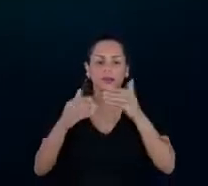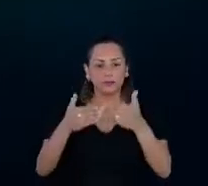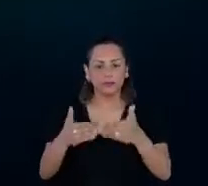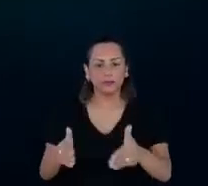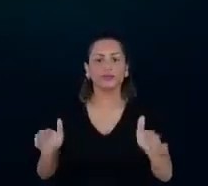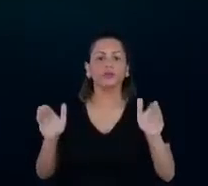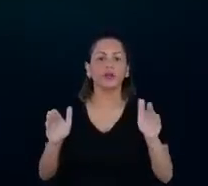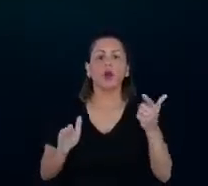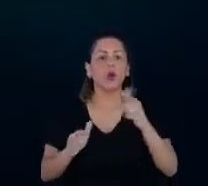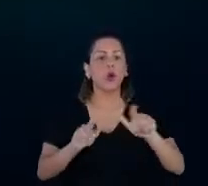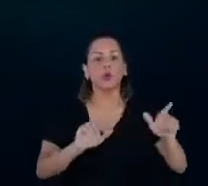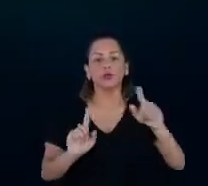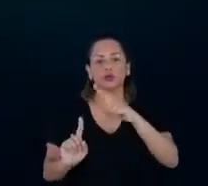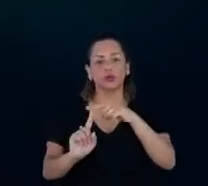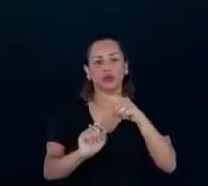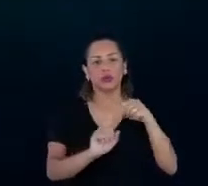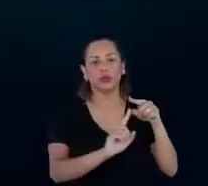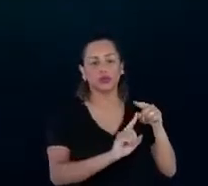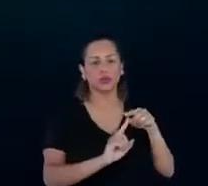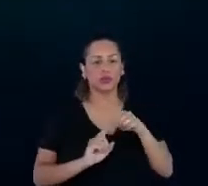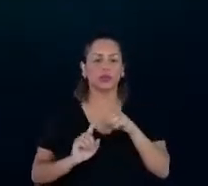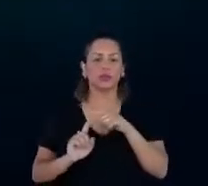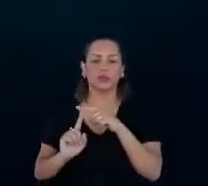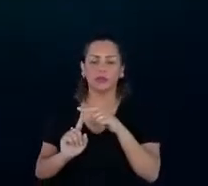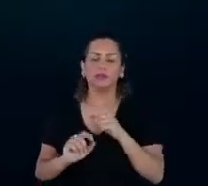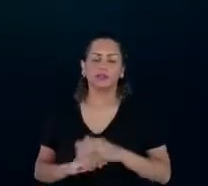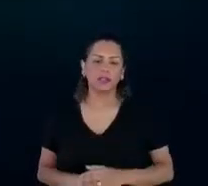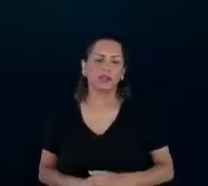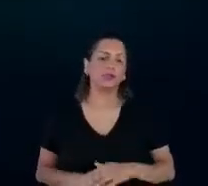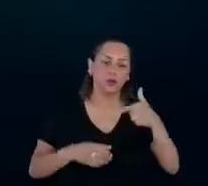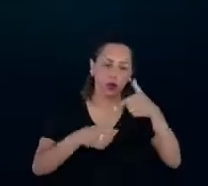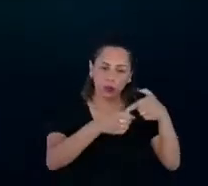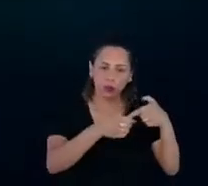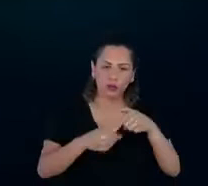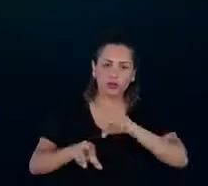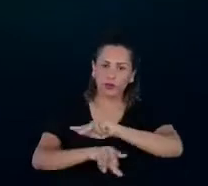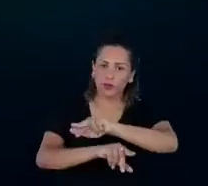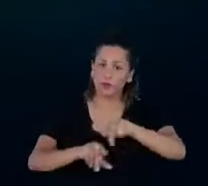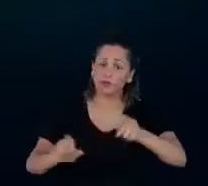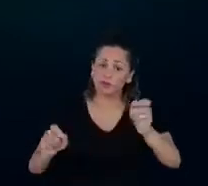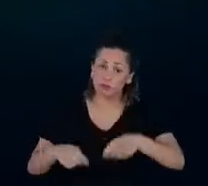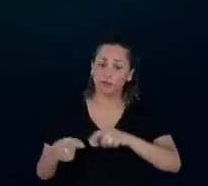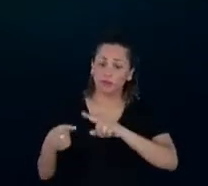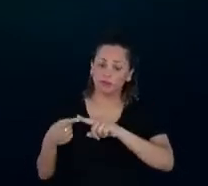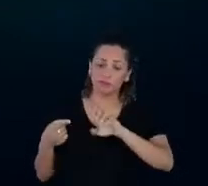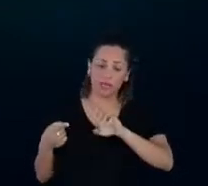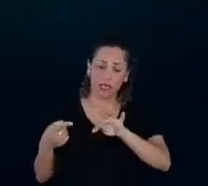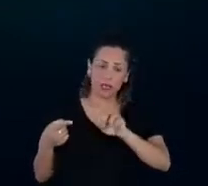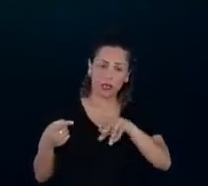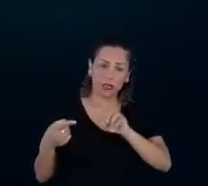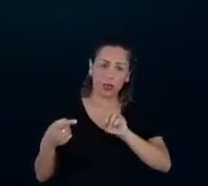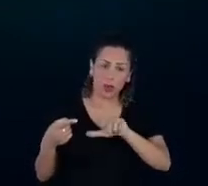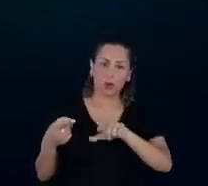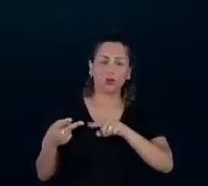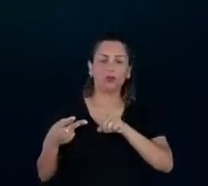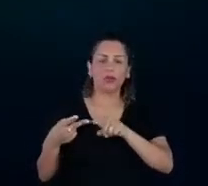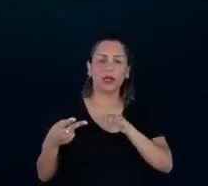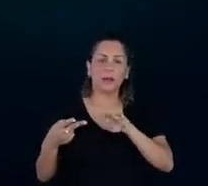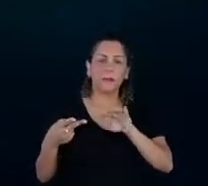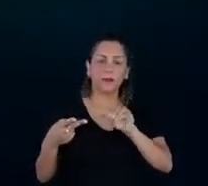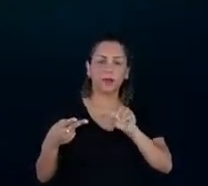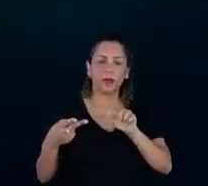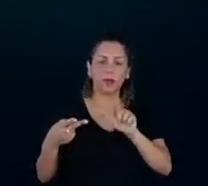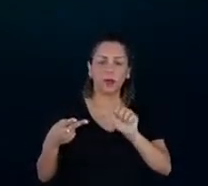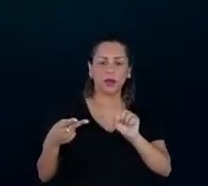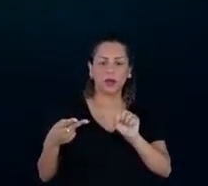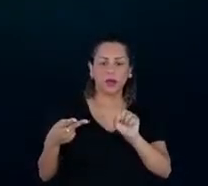outros tipos de combustível. Por exemplo, ele pode não somente utilizar etanol, mas pode utilizar biogás,